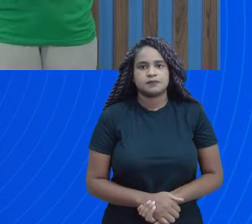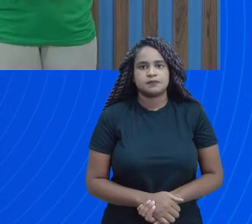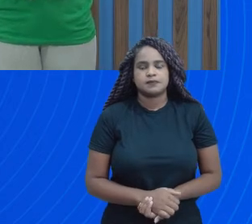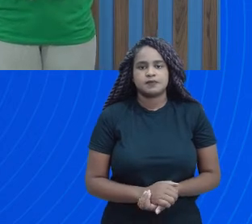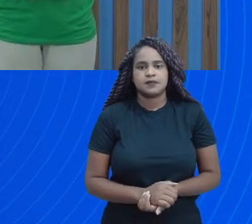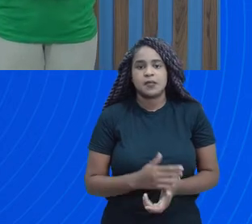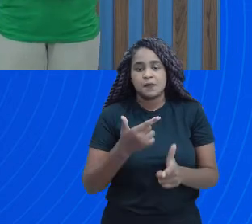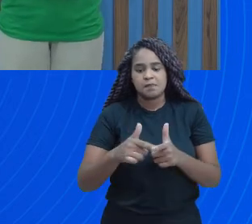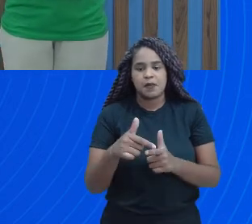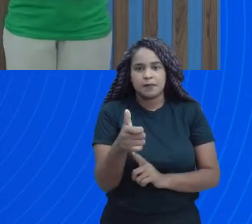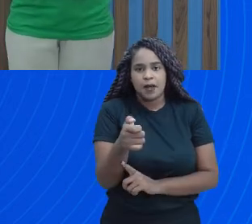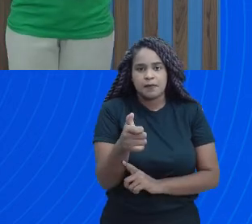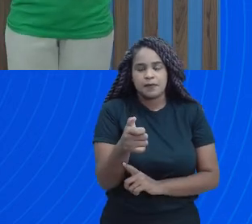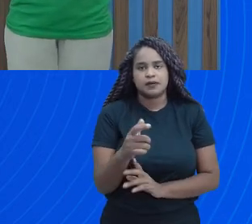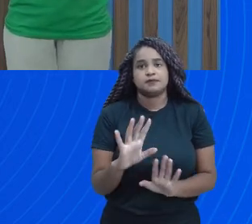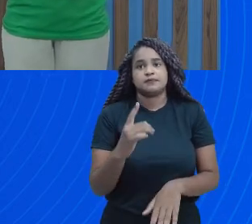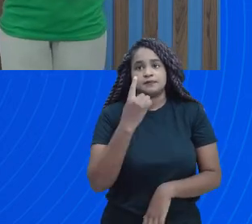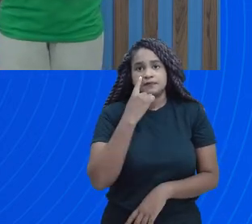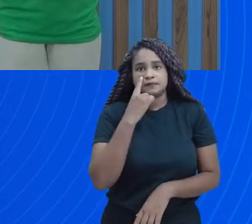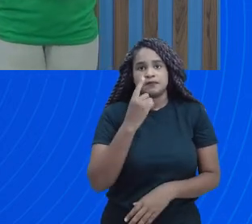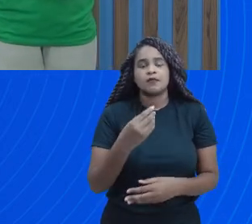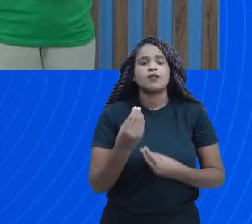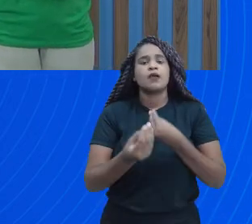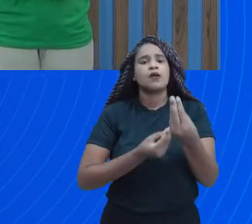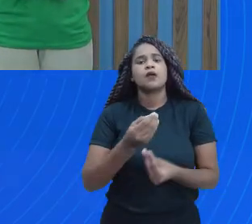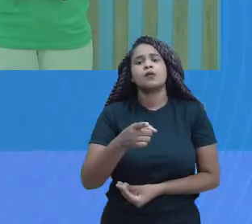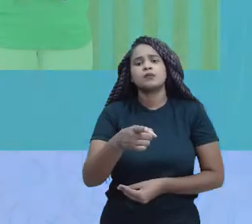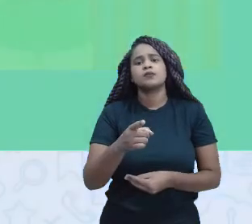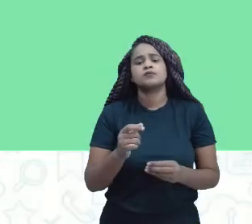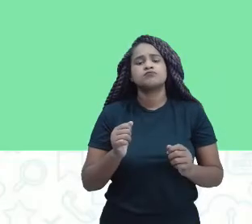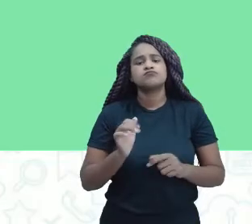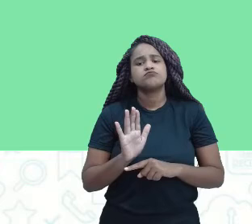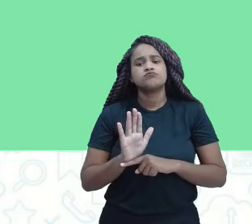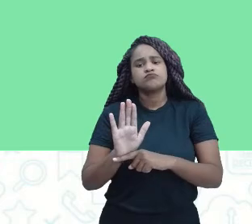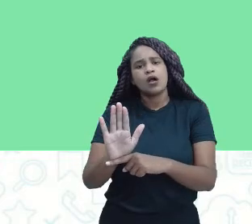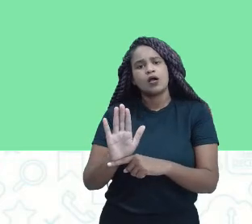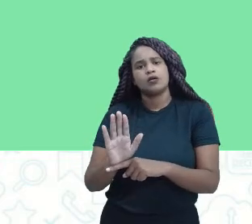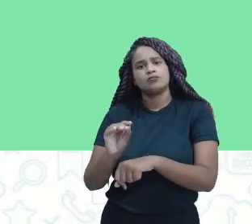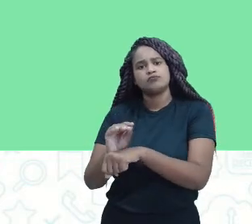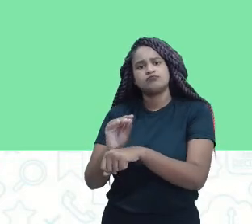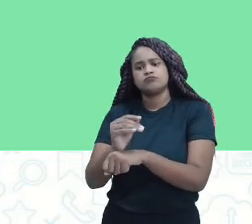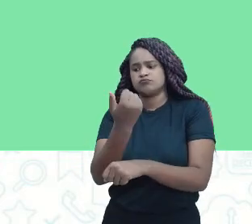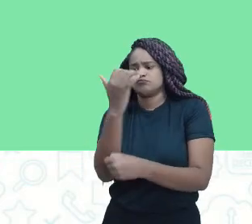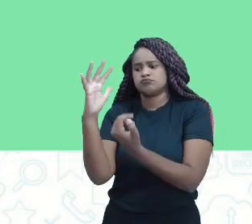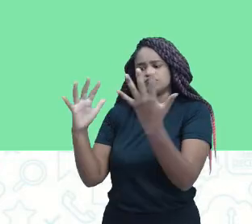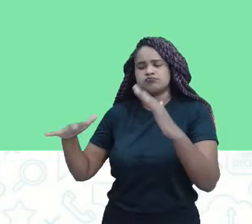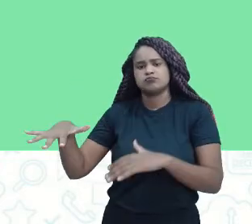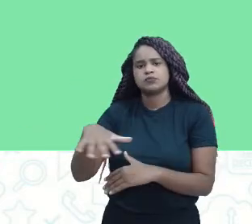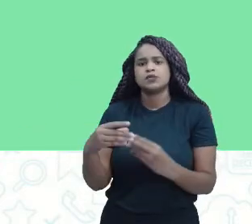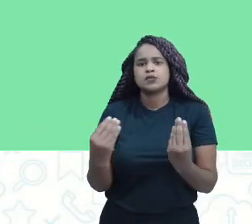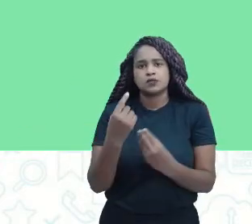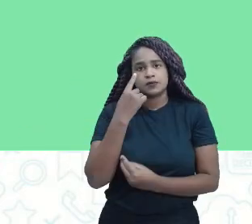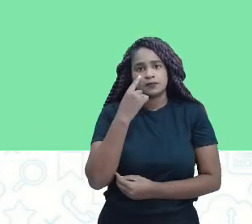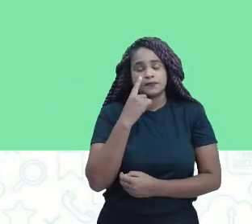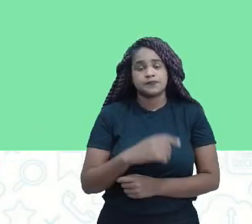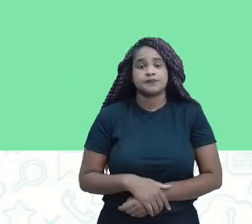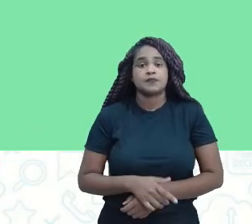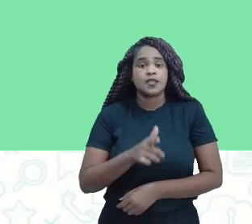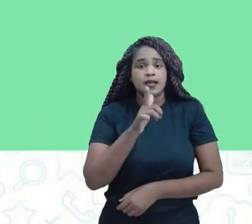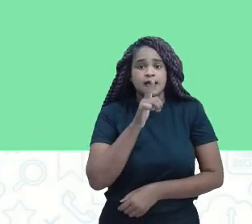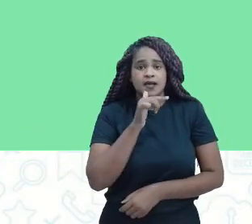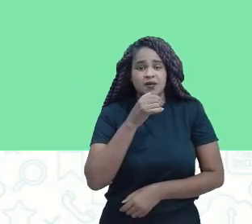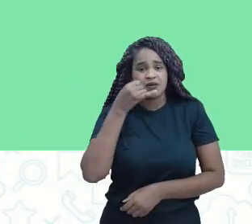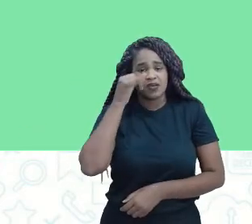passador não está dando certo. Como pode ajudar, né? Como você pode ajudar o meio ambiente? Então... a água, reduzir o consumo